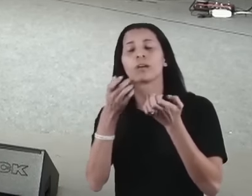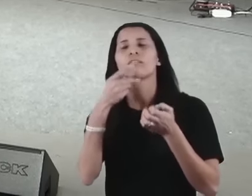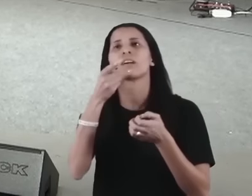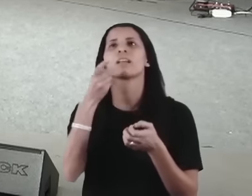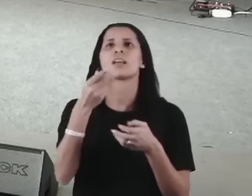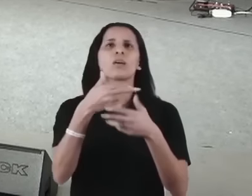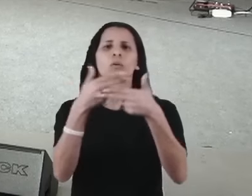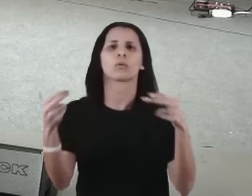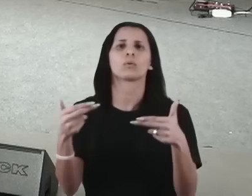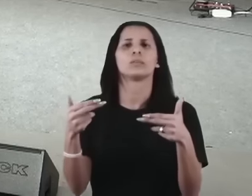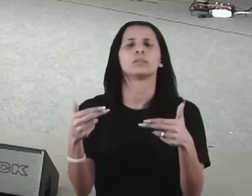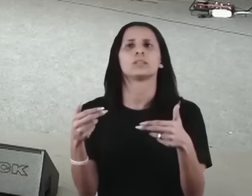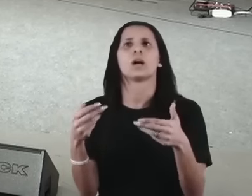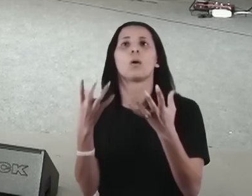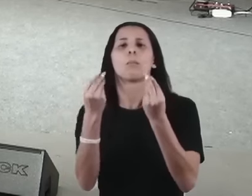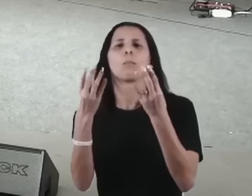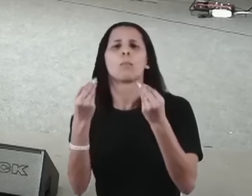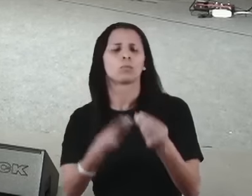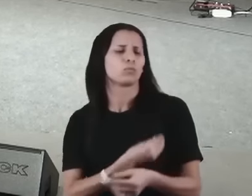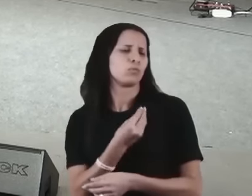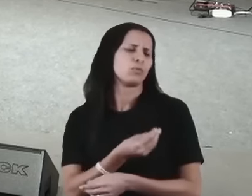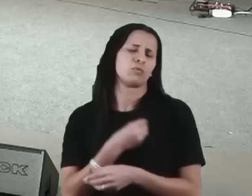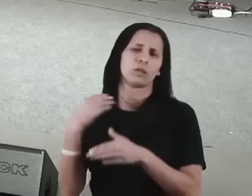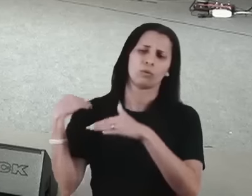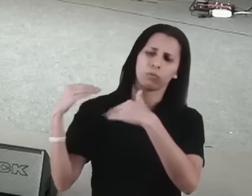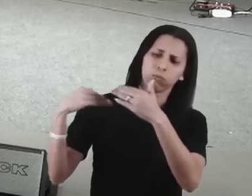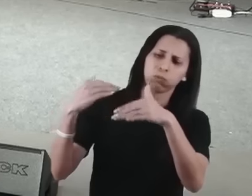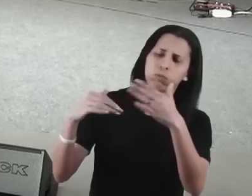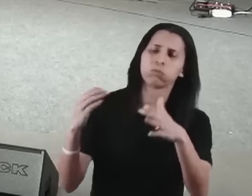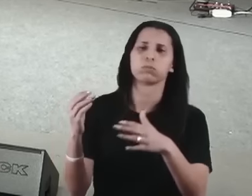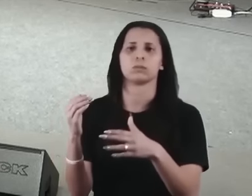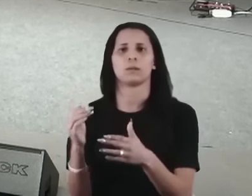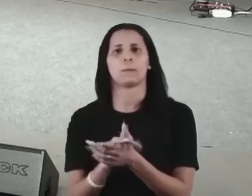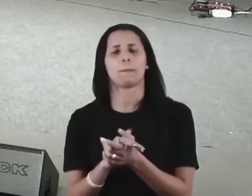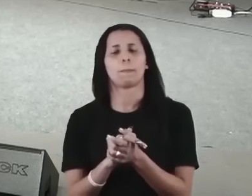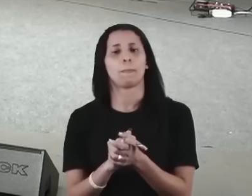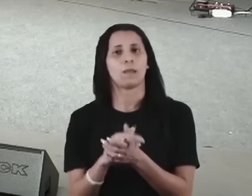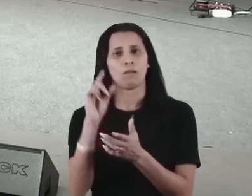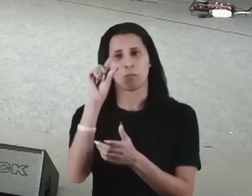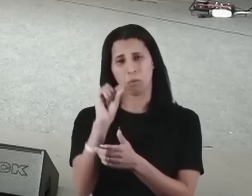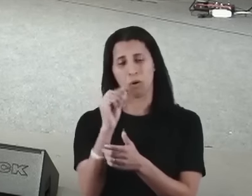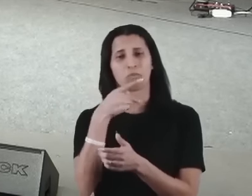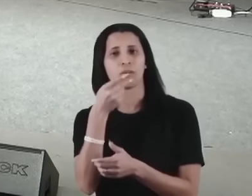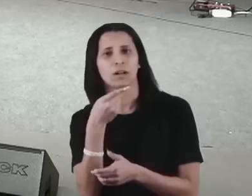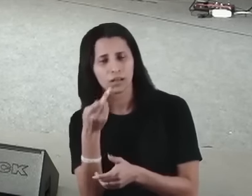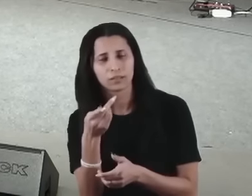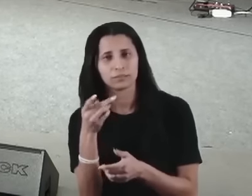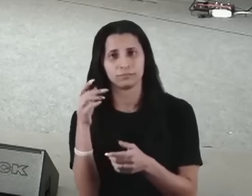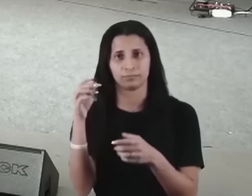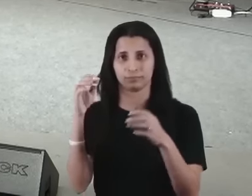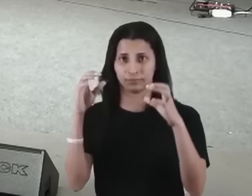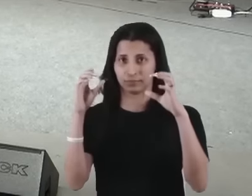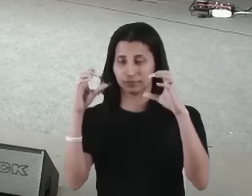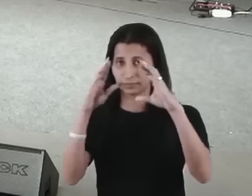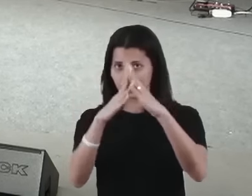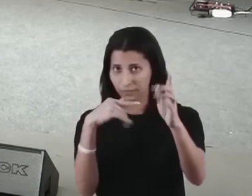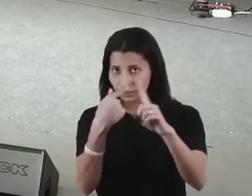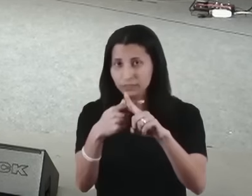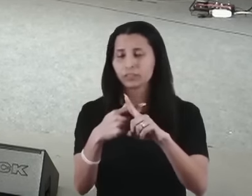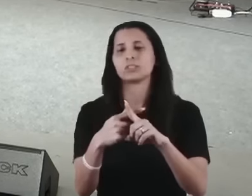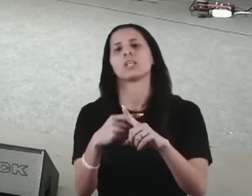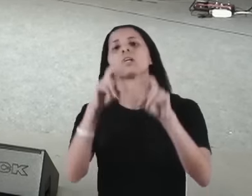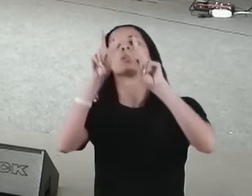algo que tem sido muito vivido por muitas pessoas e pouco falado na igreja traição